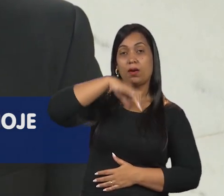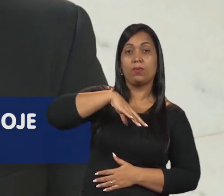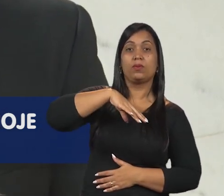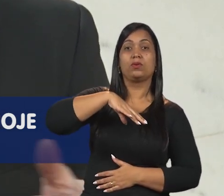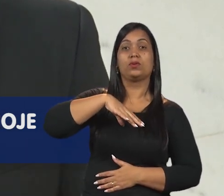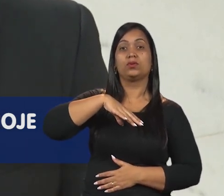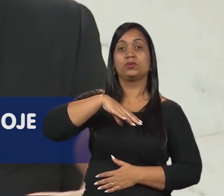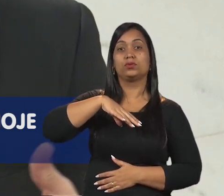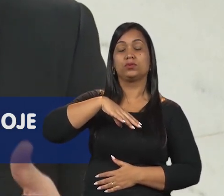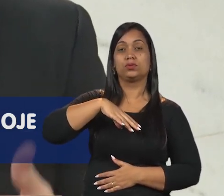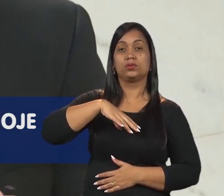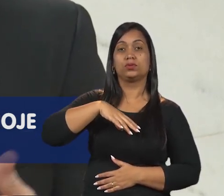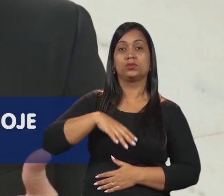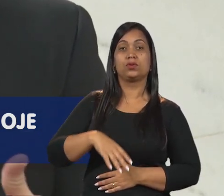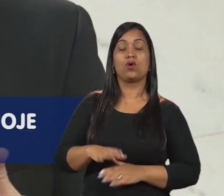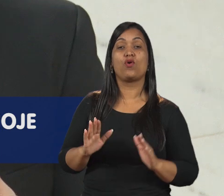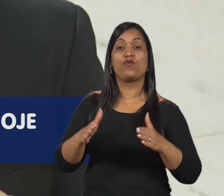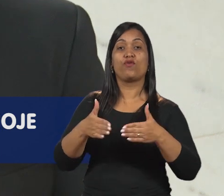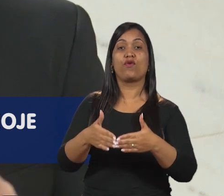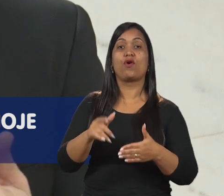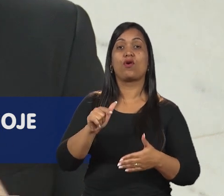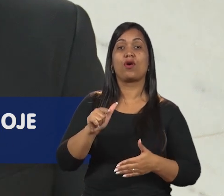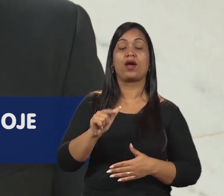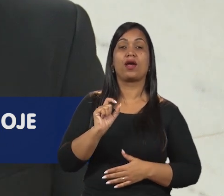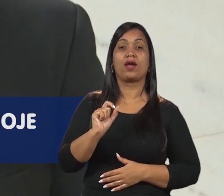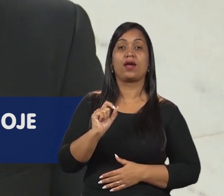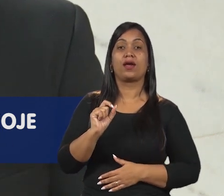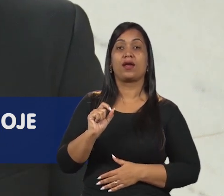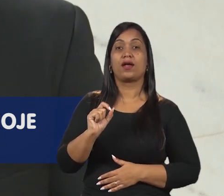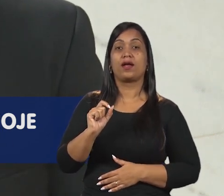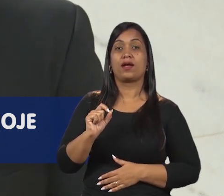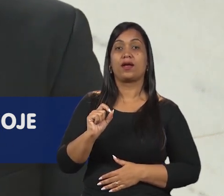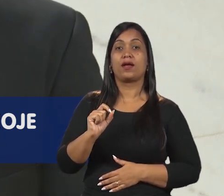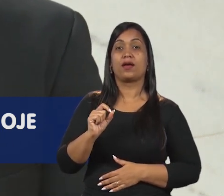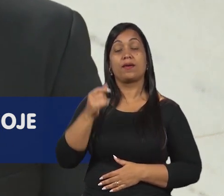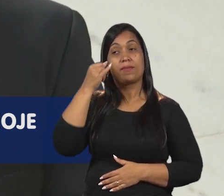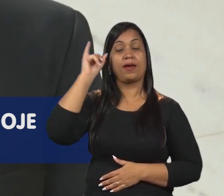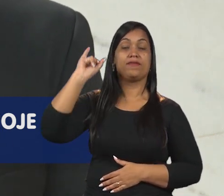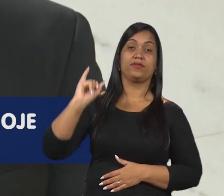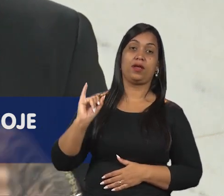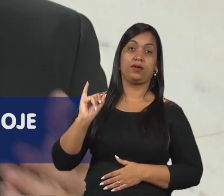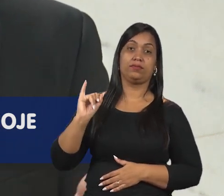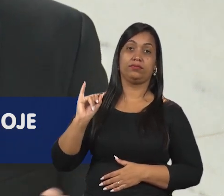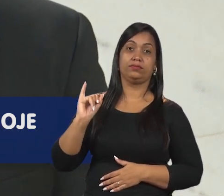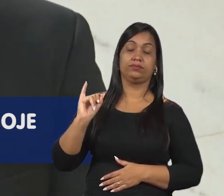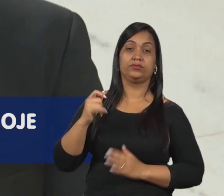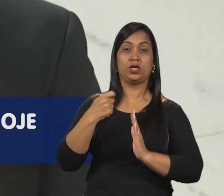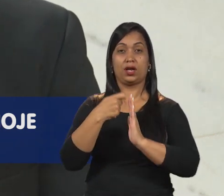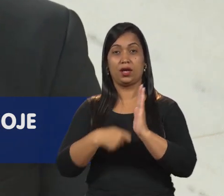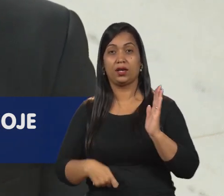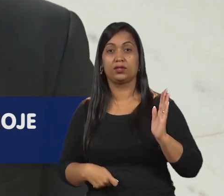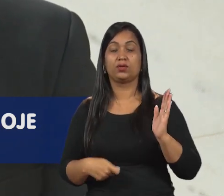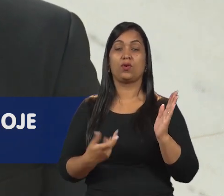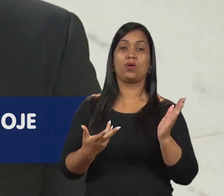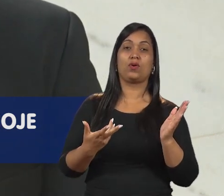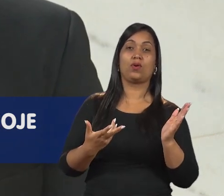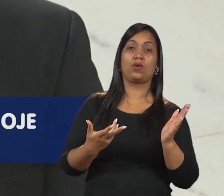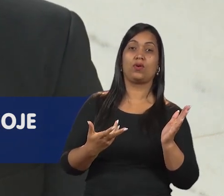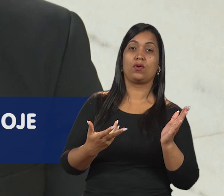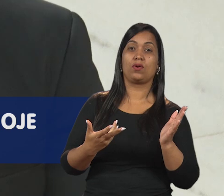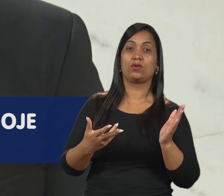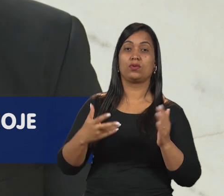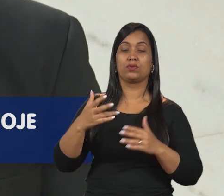de casos agudos. O foco ele é extremamente preventivo, de gerar relatório, de gerar